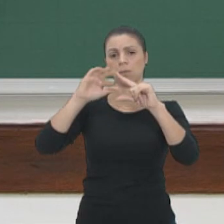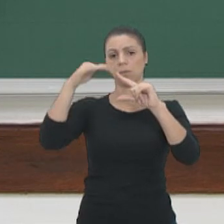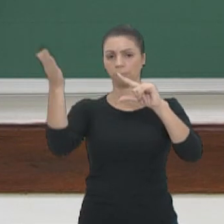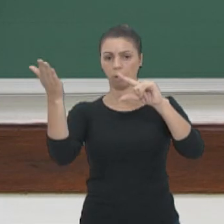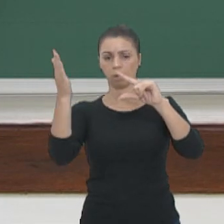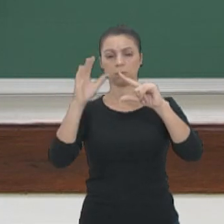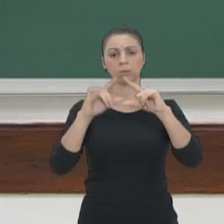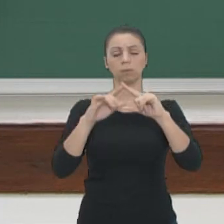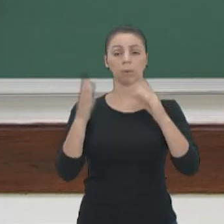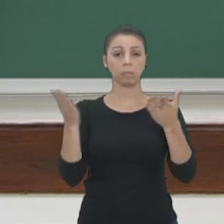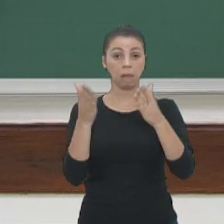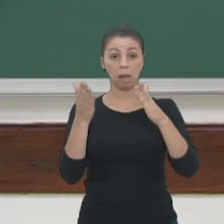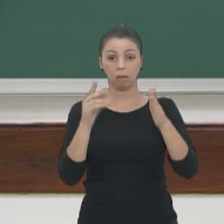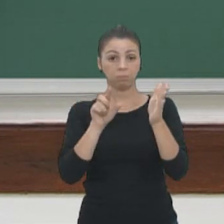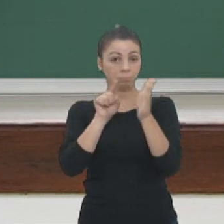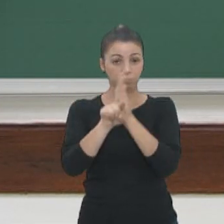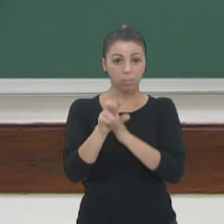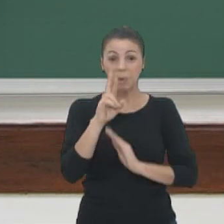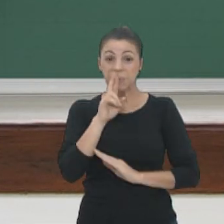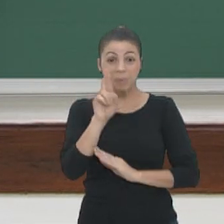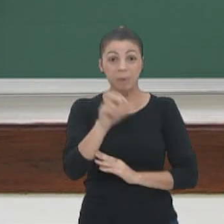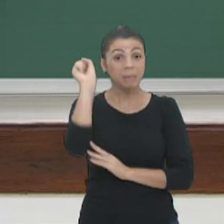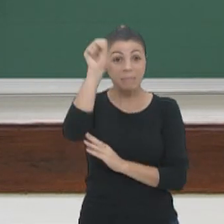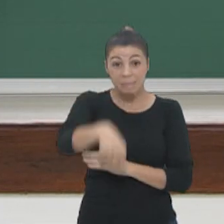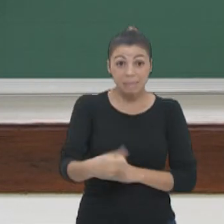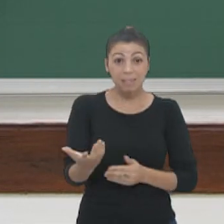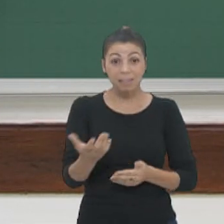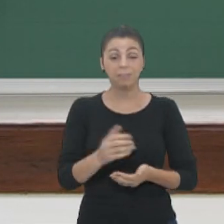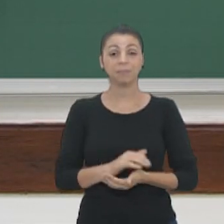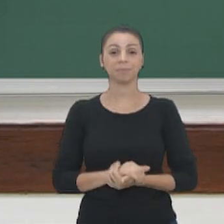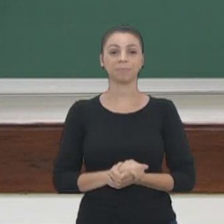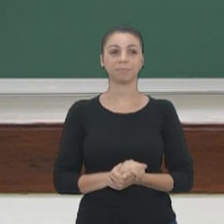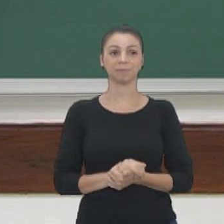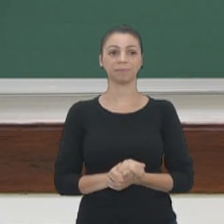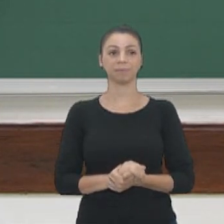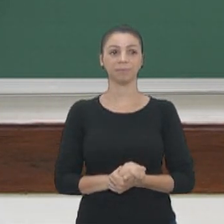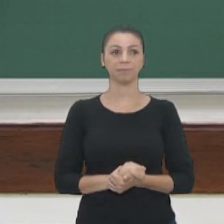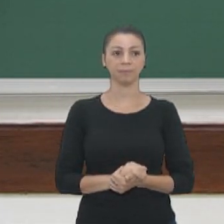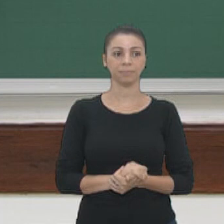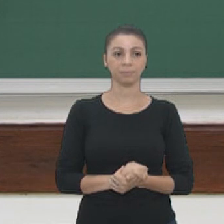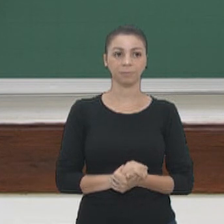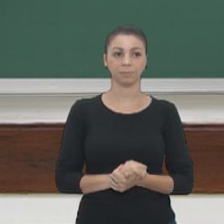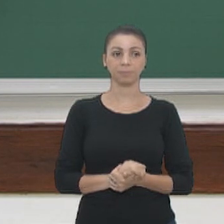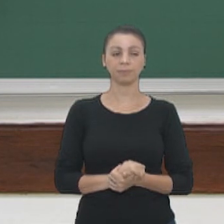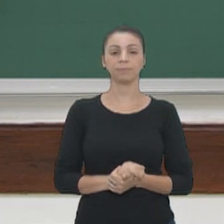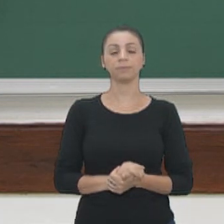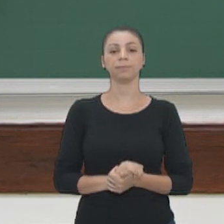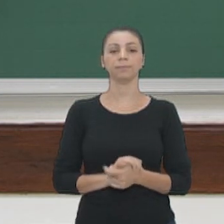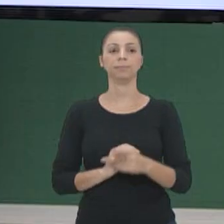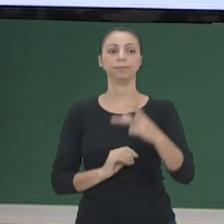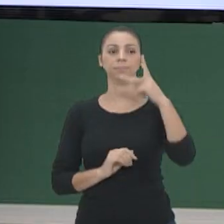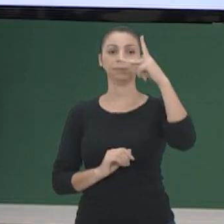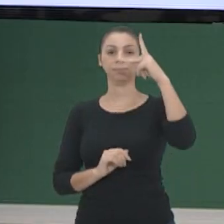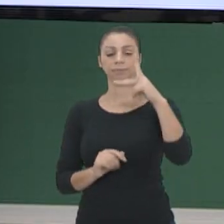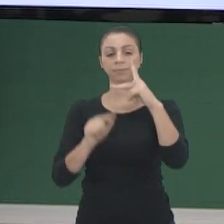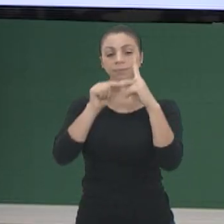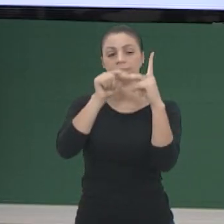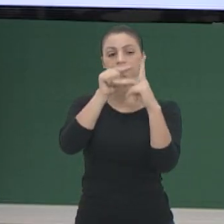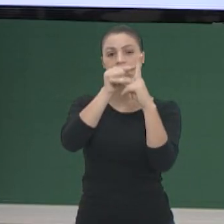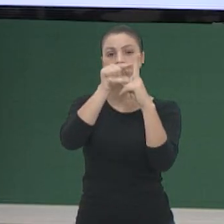resposta desse quiz seria sim. Então vamos lá. Triângulo retângulo.